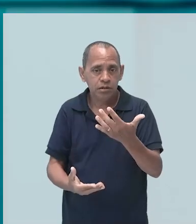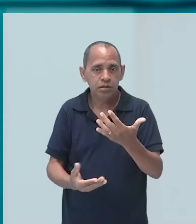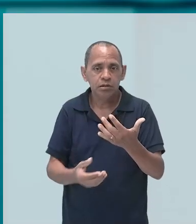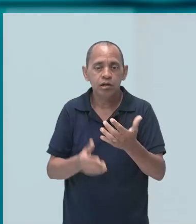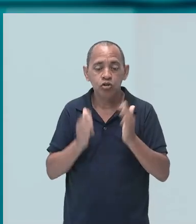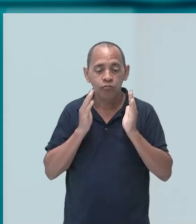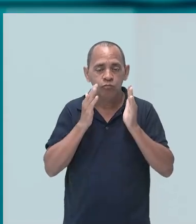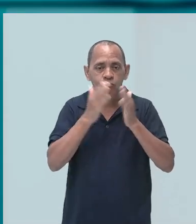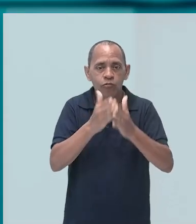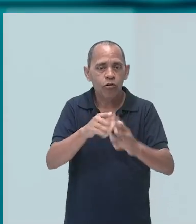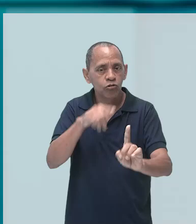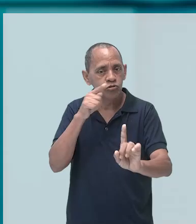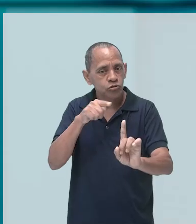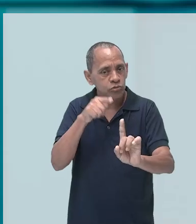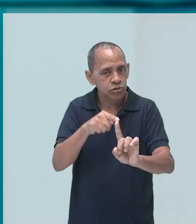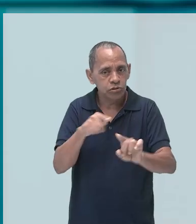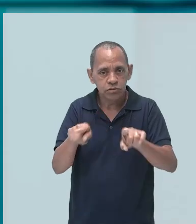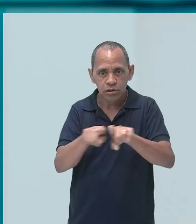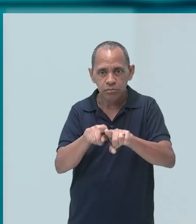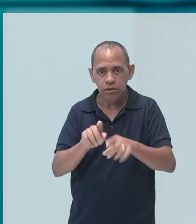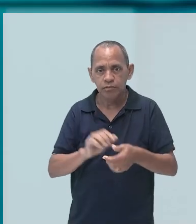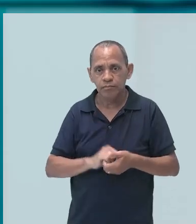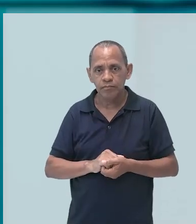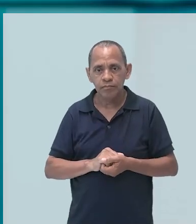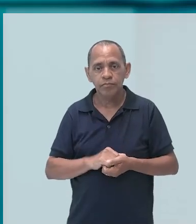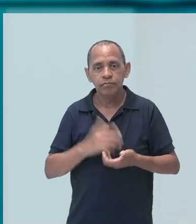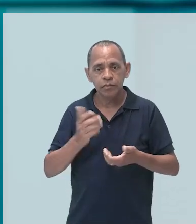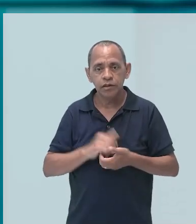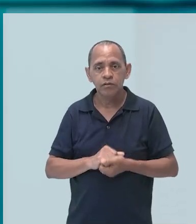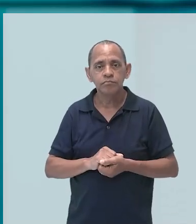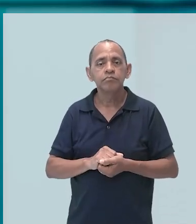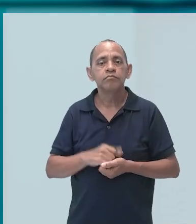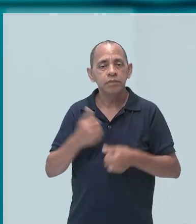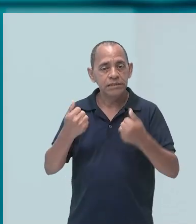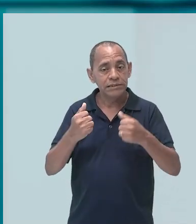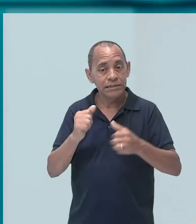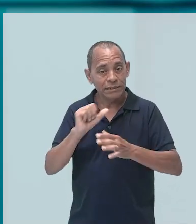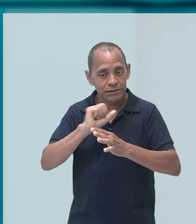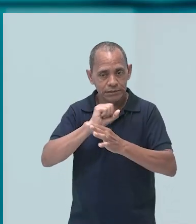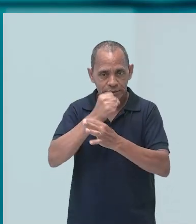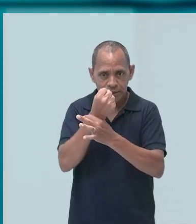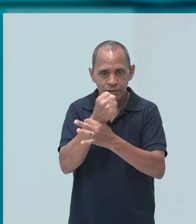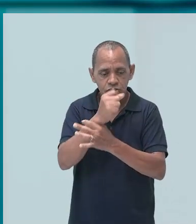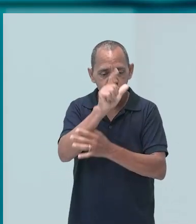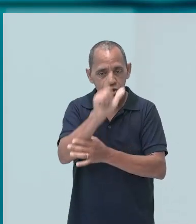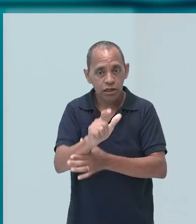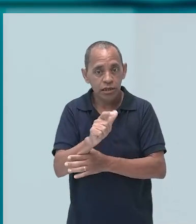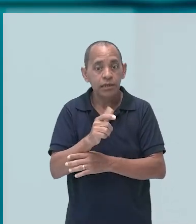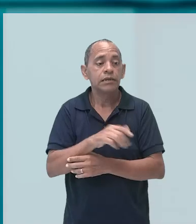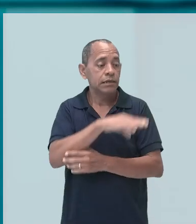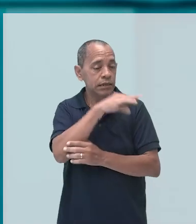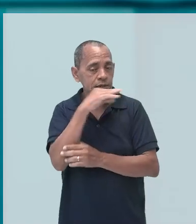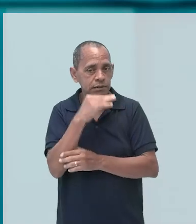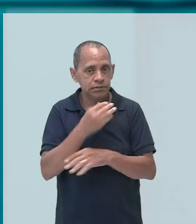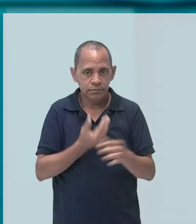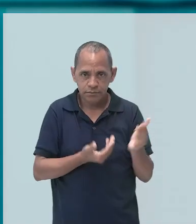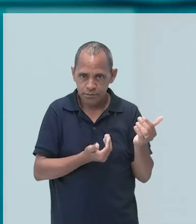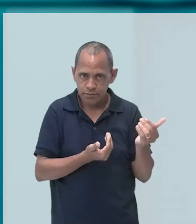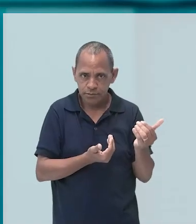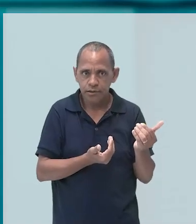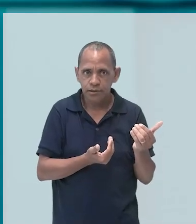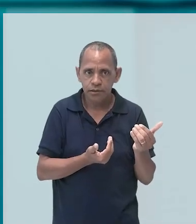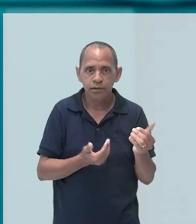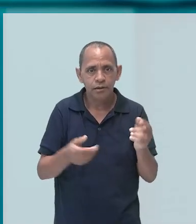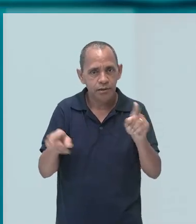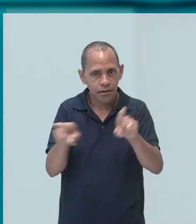perdendo. Porque no final das contas o que se quer é o quê? É garantir que crianças e